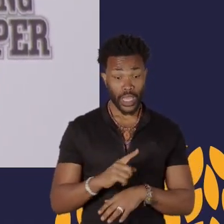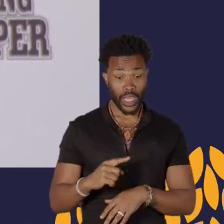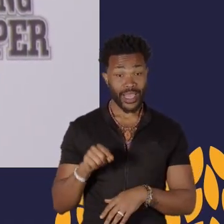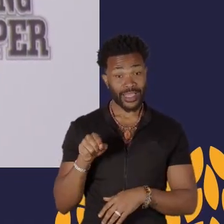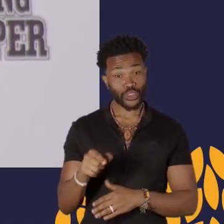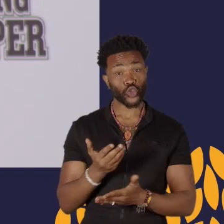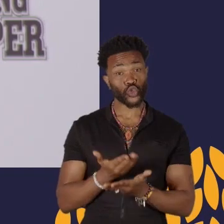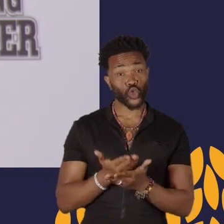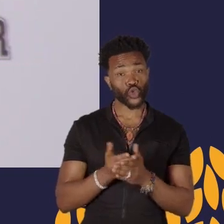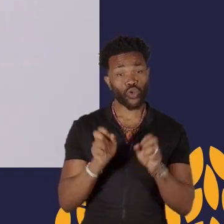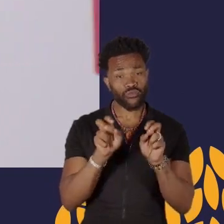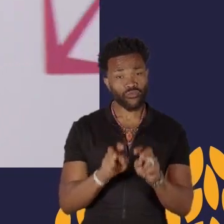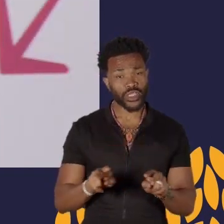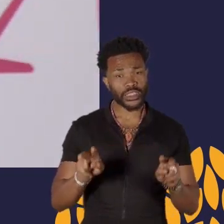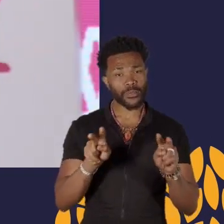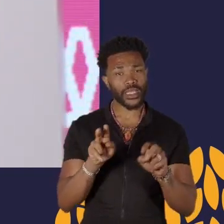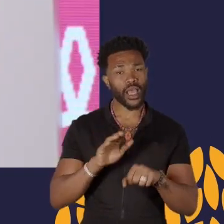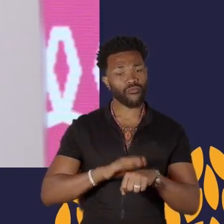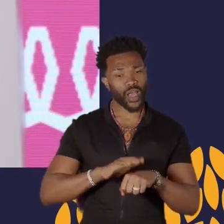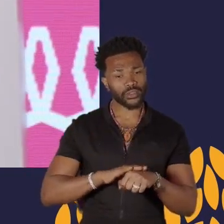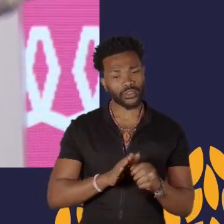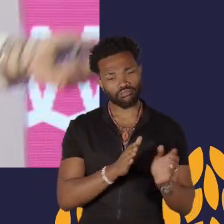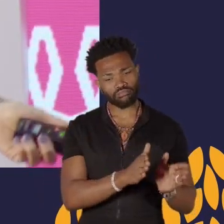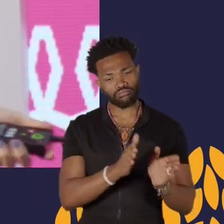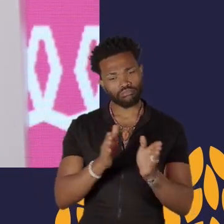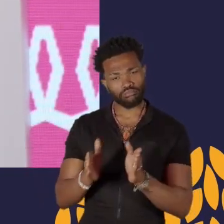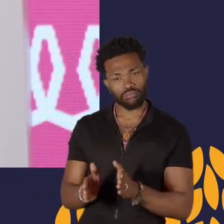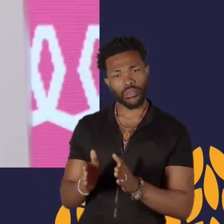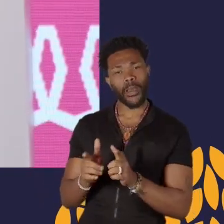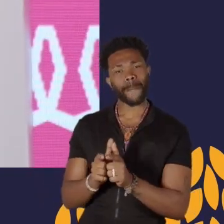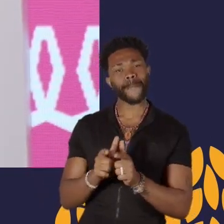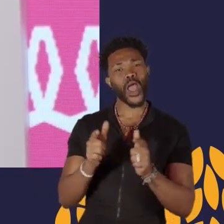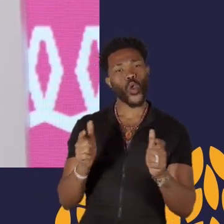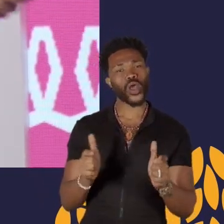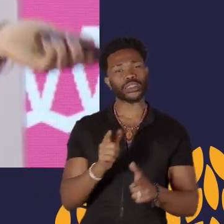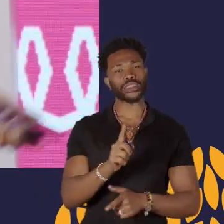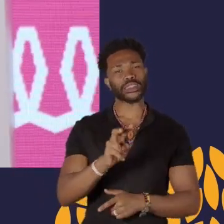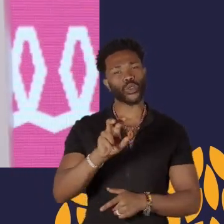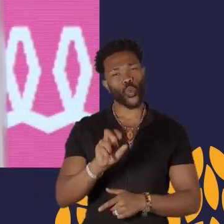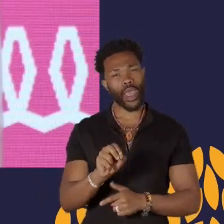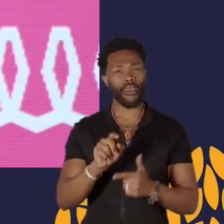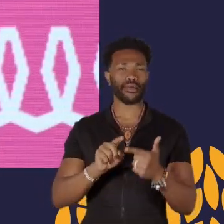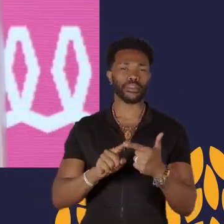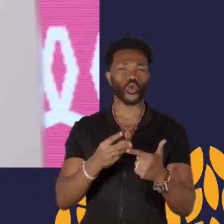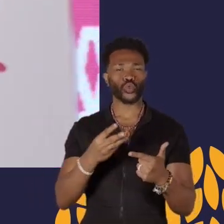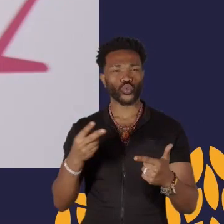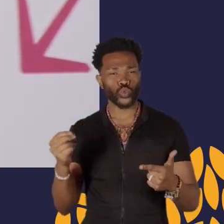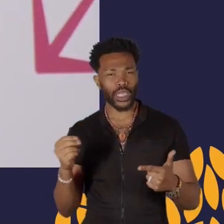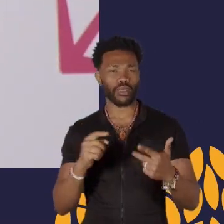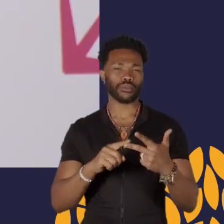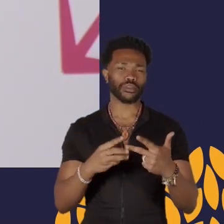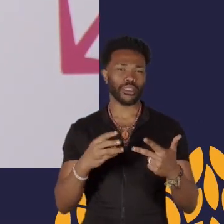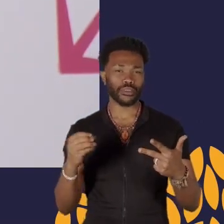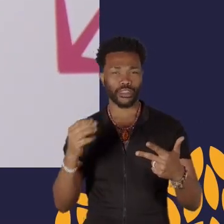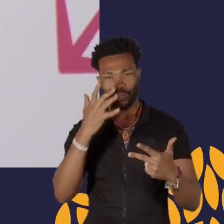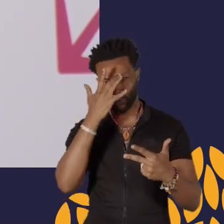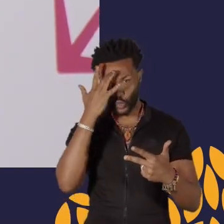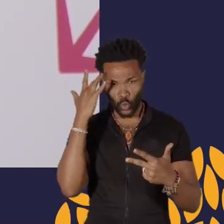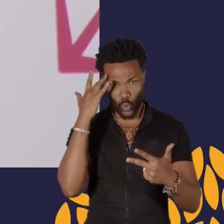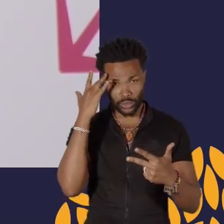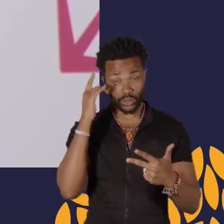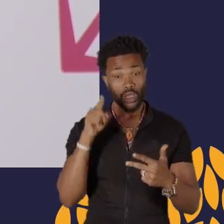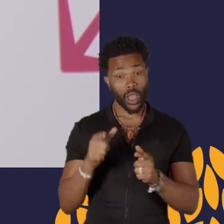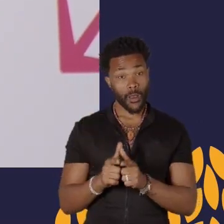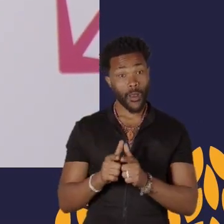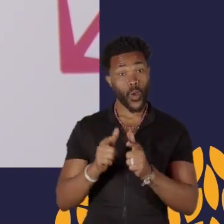estudo de visibilidade, que a gente faça o passo seguinte, que é fazer uma amostra maior de 150, 200, 300 pessoas, que aí você aumenta e